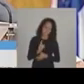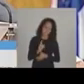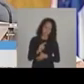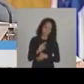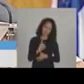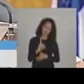brasileira merece